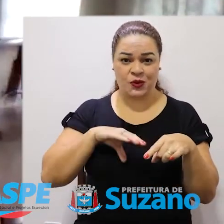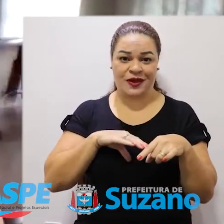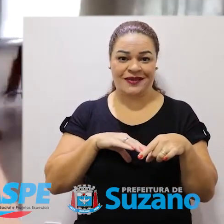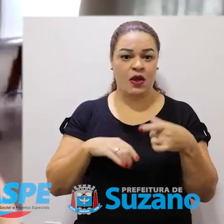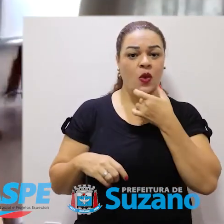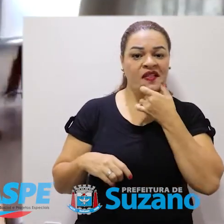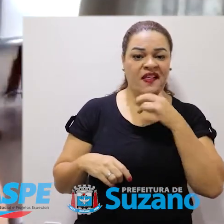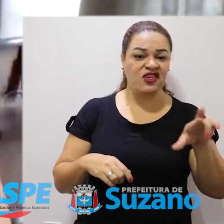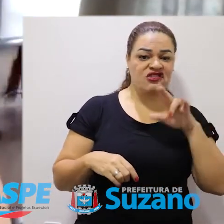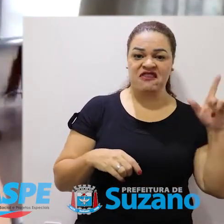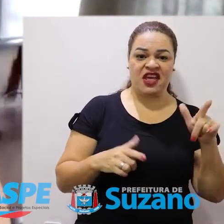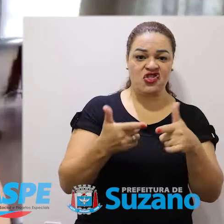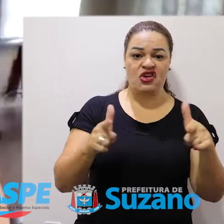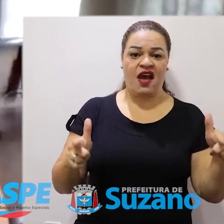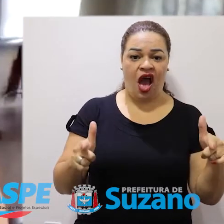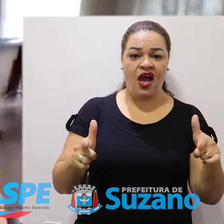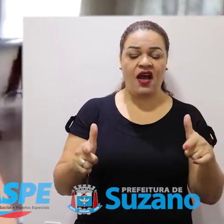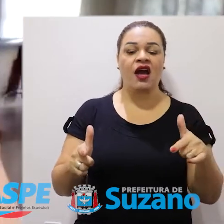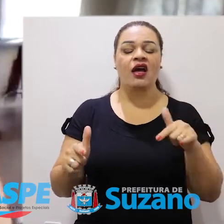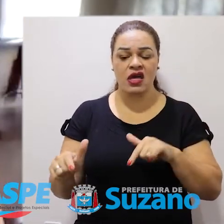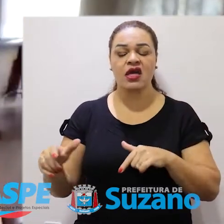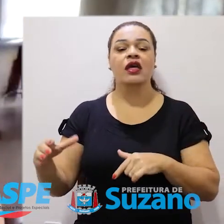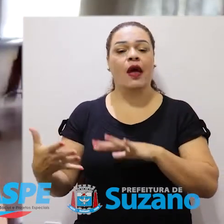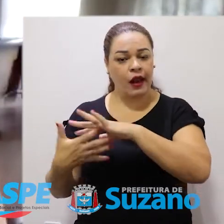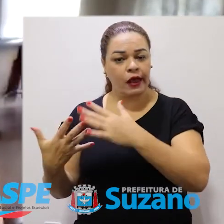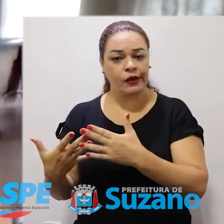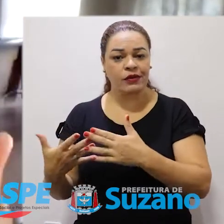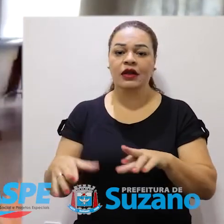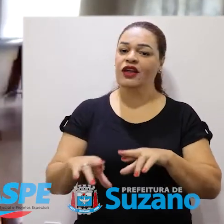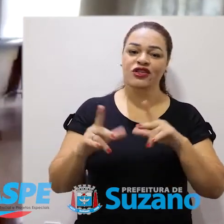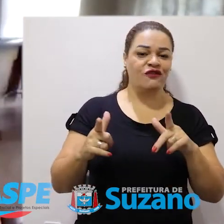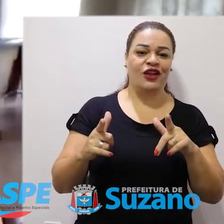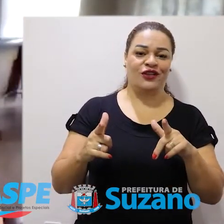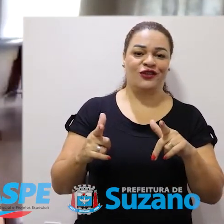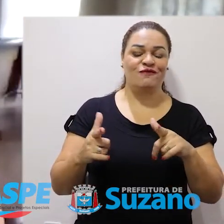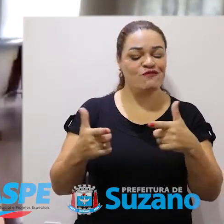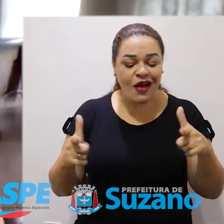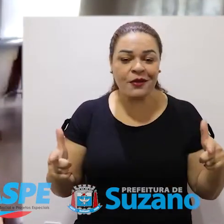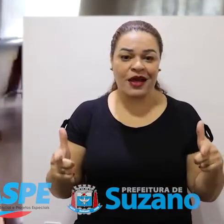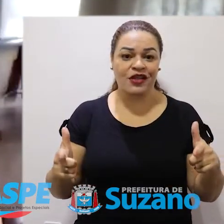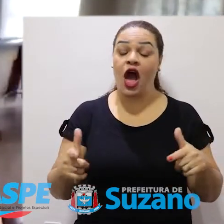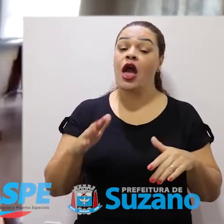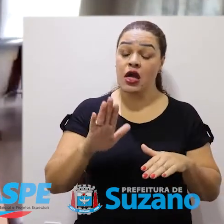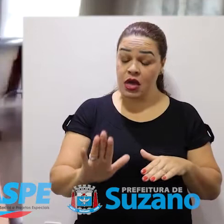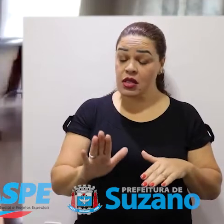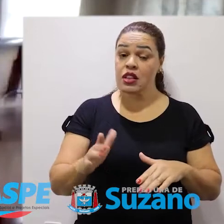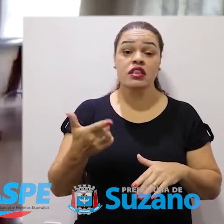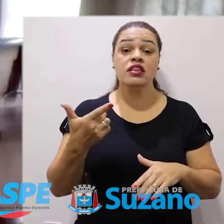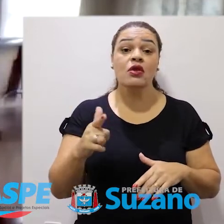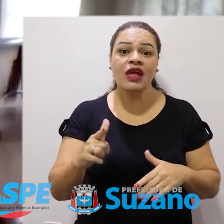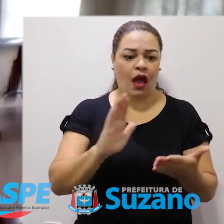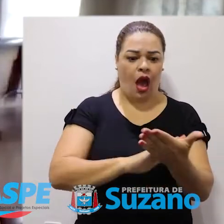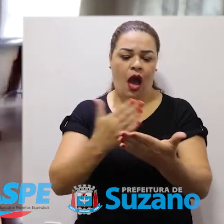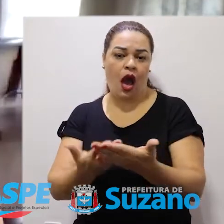é diferente, a organização gramatical do inglês é diferente, e vão ter termos que você não vai conseguir traduzir ipsis